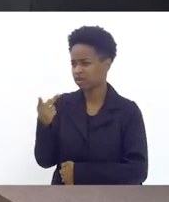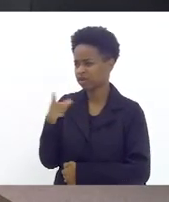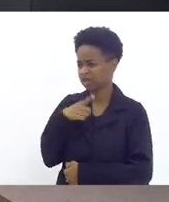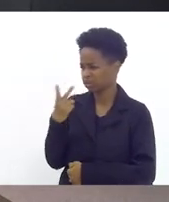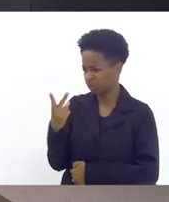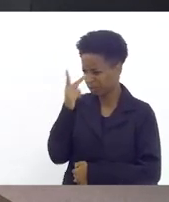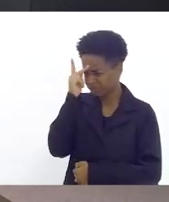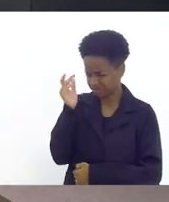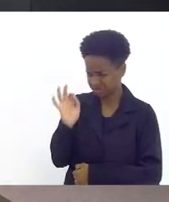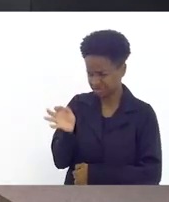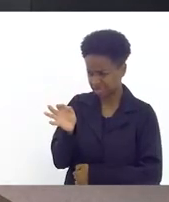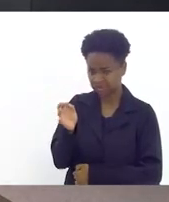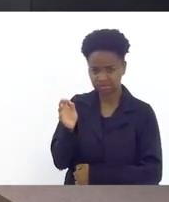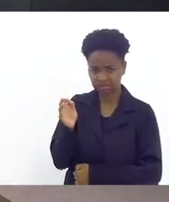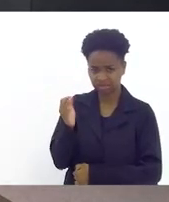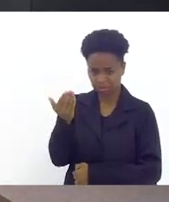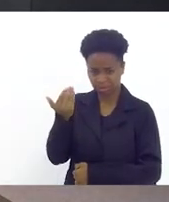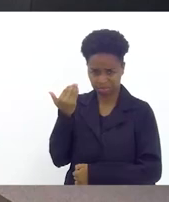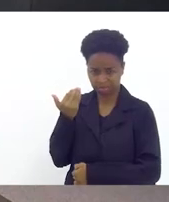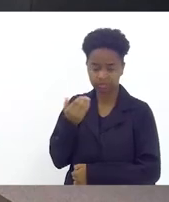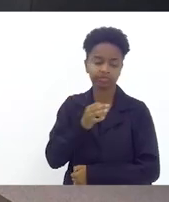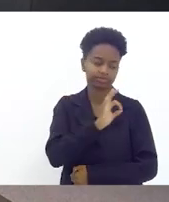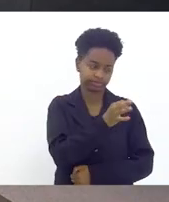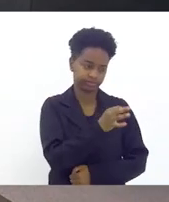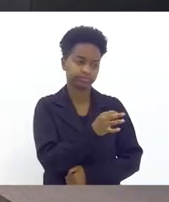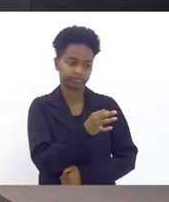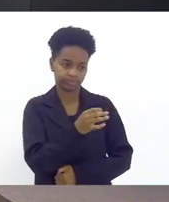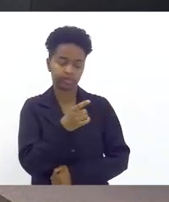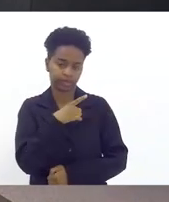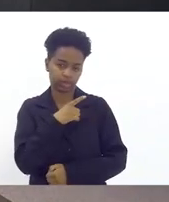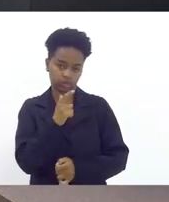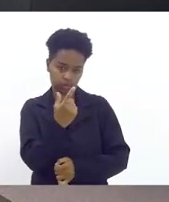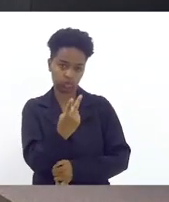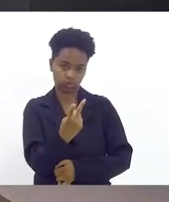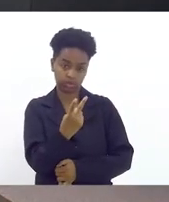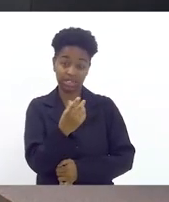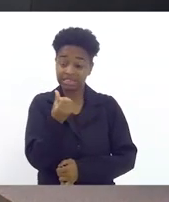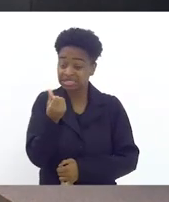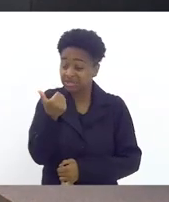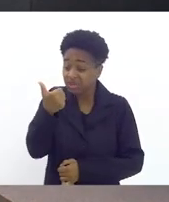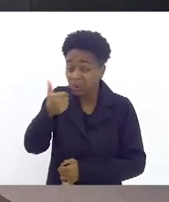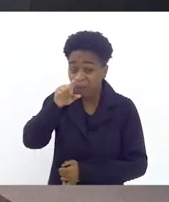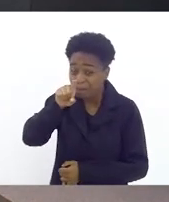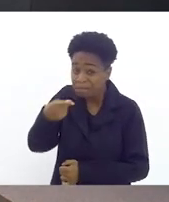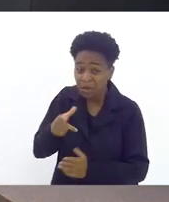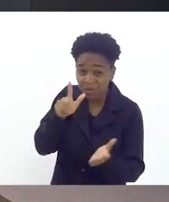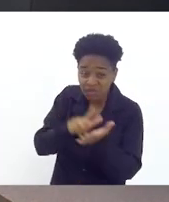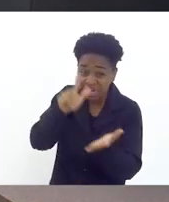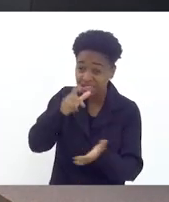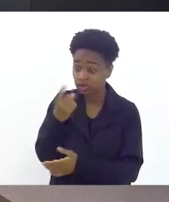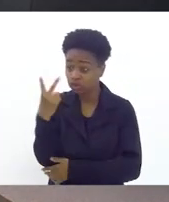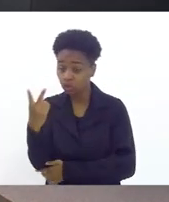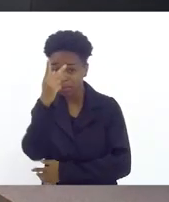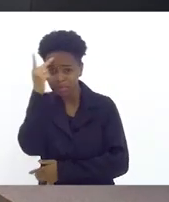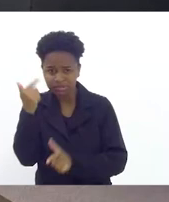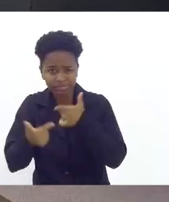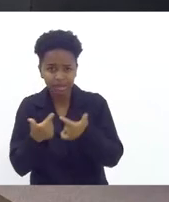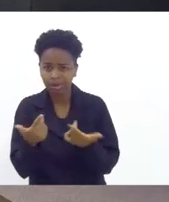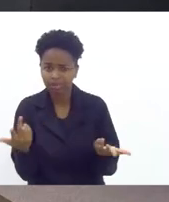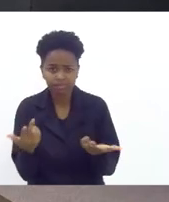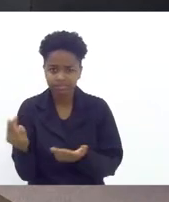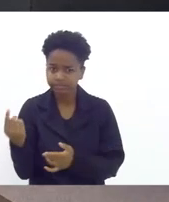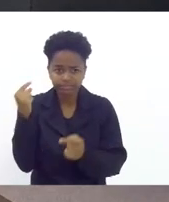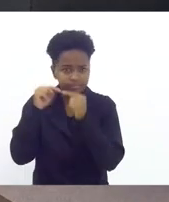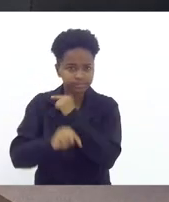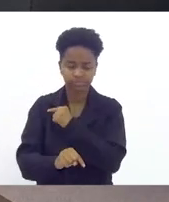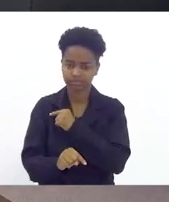pessoas até algum tempo atrás é isso mas a gente está conseguindo vamos supor